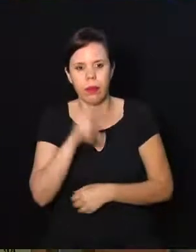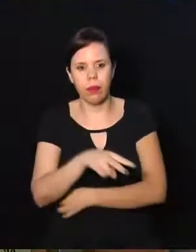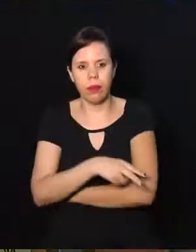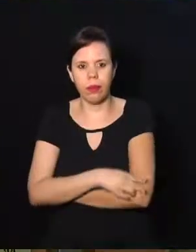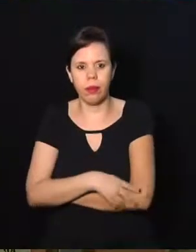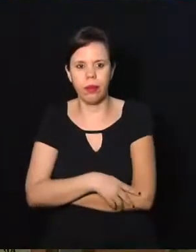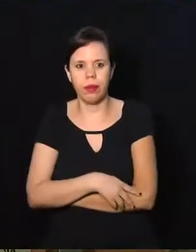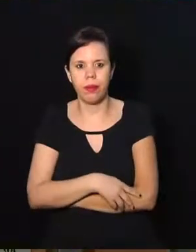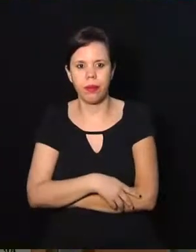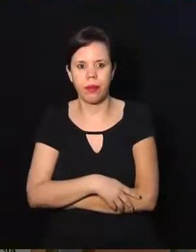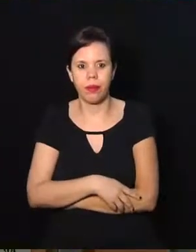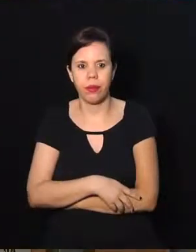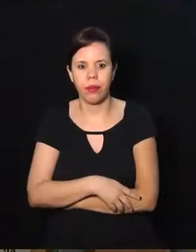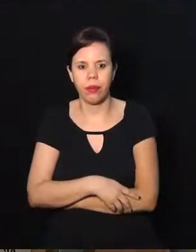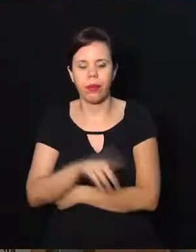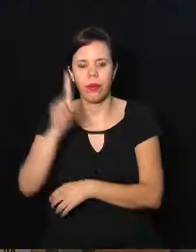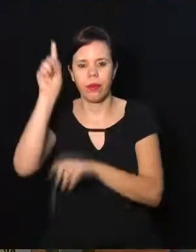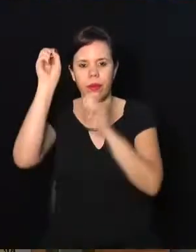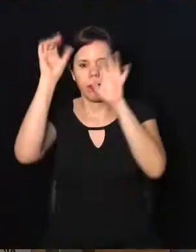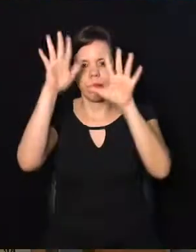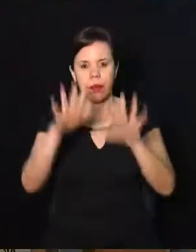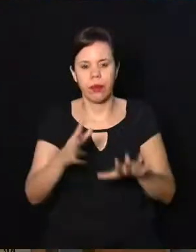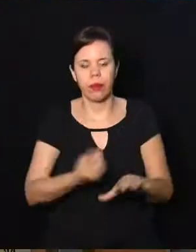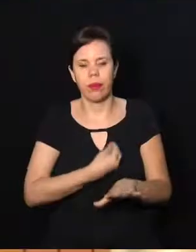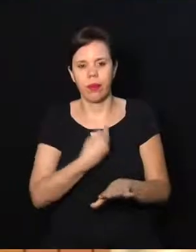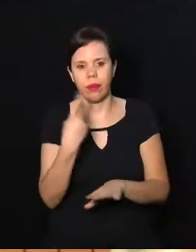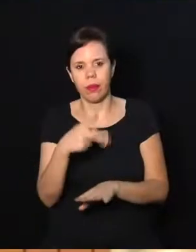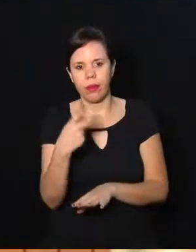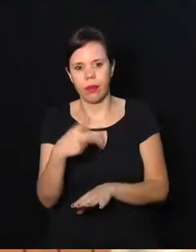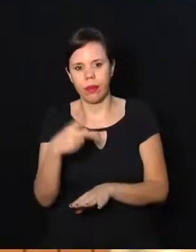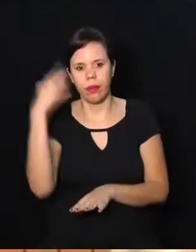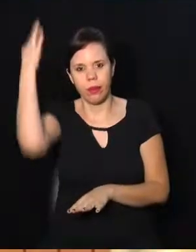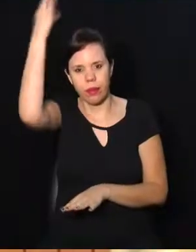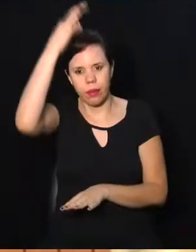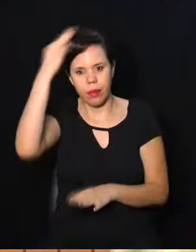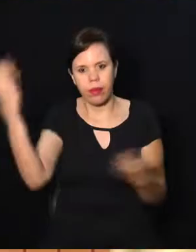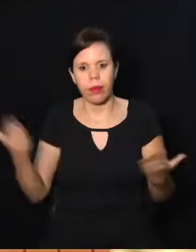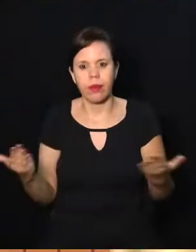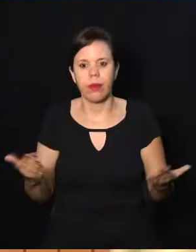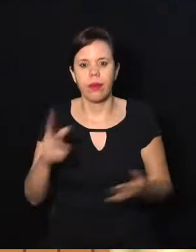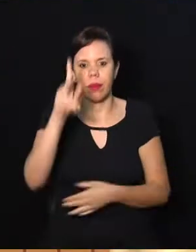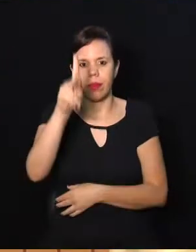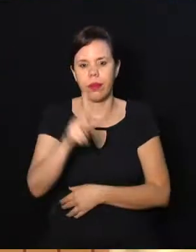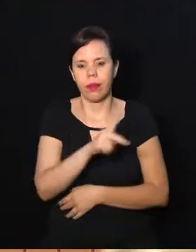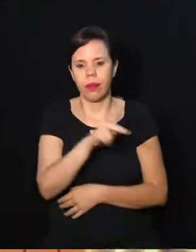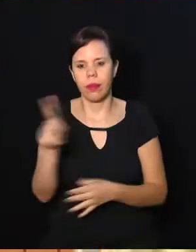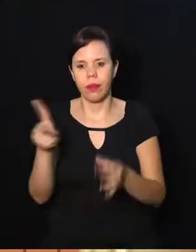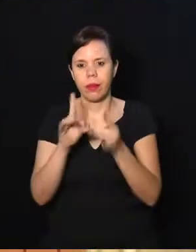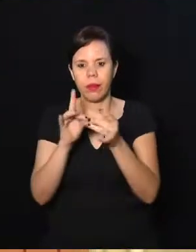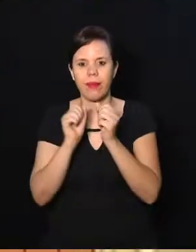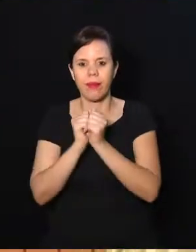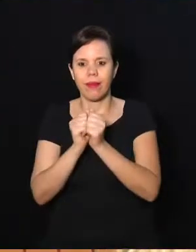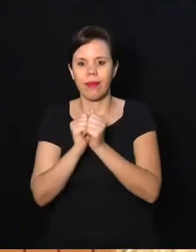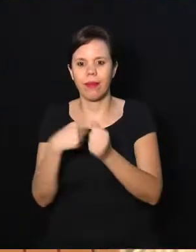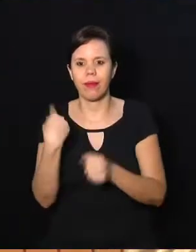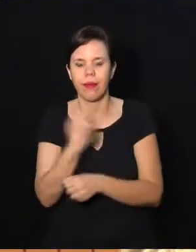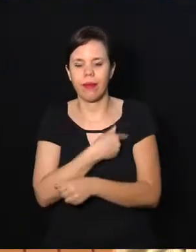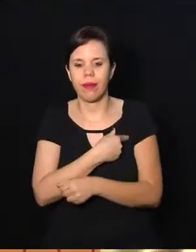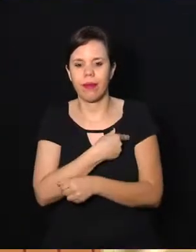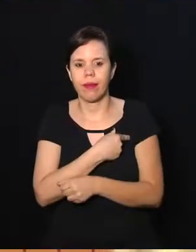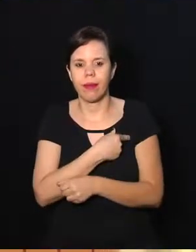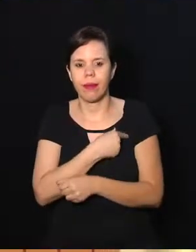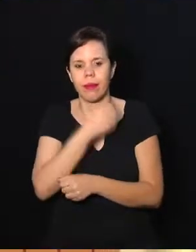os frutos de Deus através dele, e hoje ele é um padre, junto conosco, uma pessoa, um emissário de